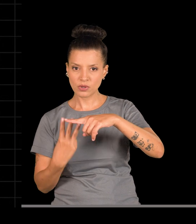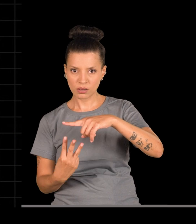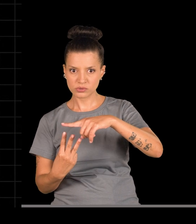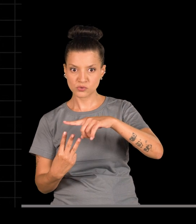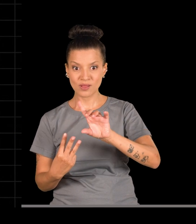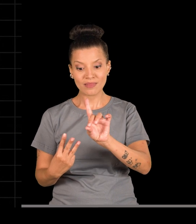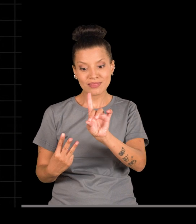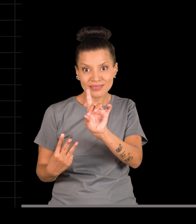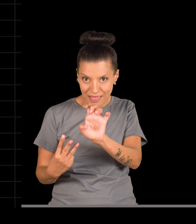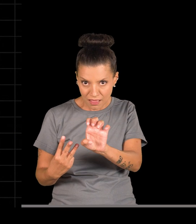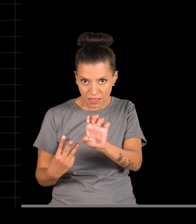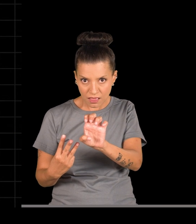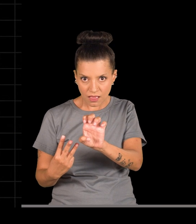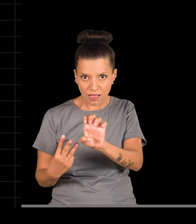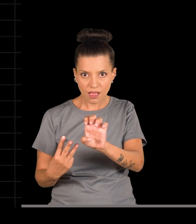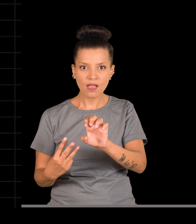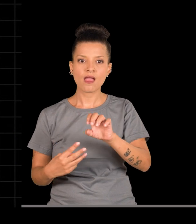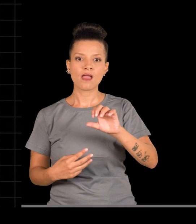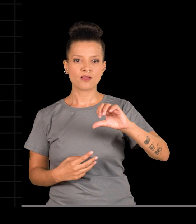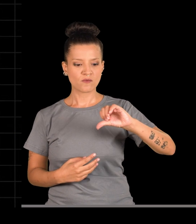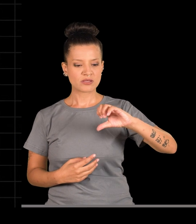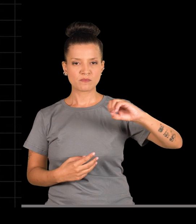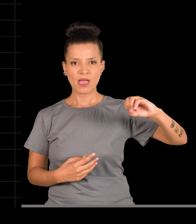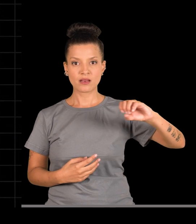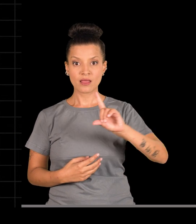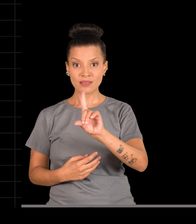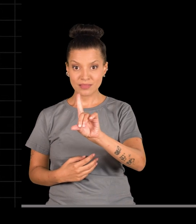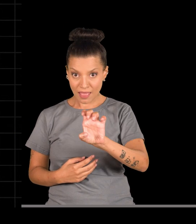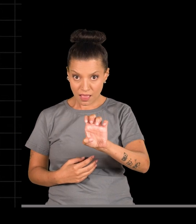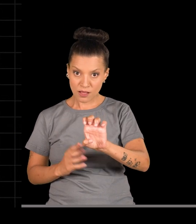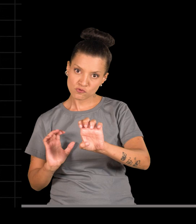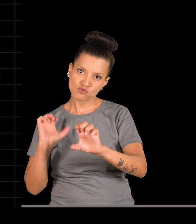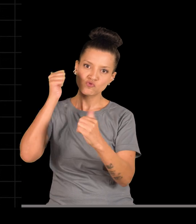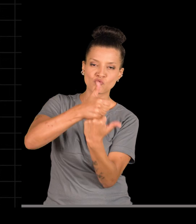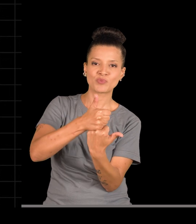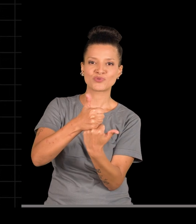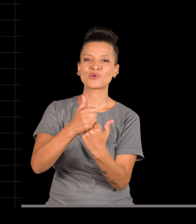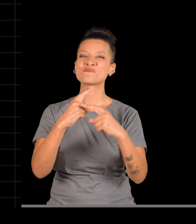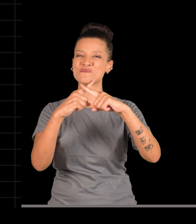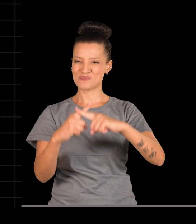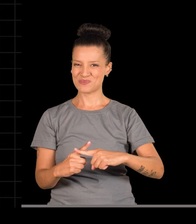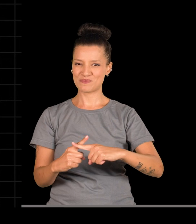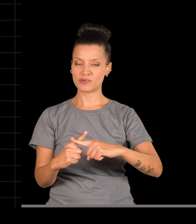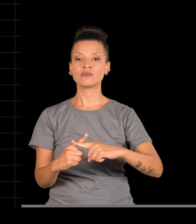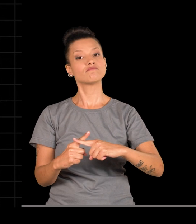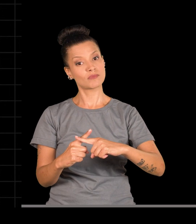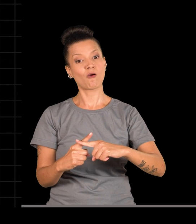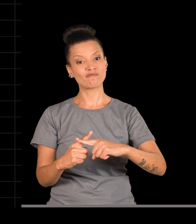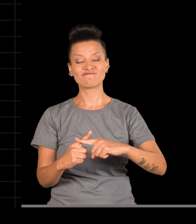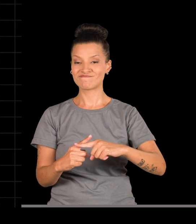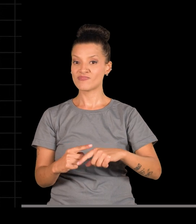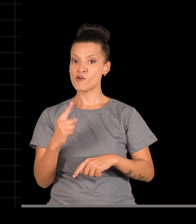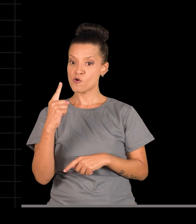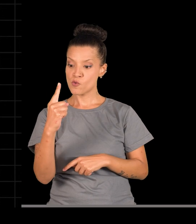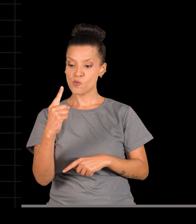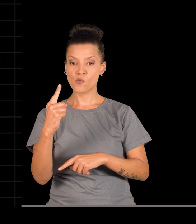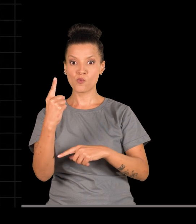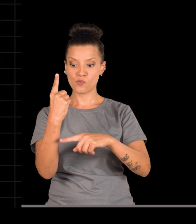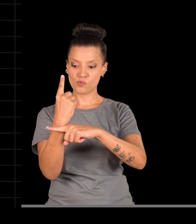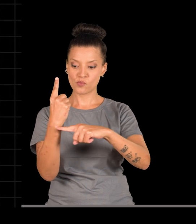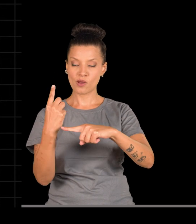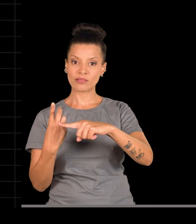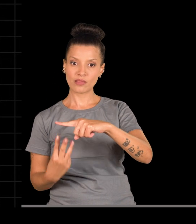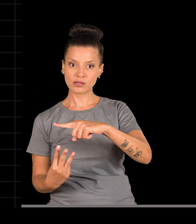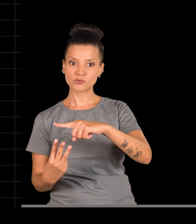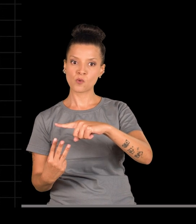na matemática, essa preposição aqui, você vai poder trocar isso por uma multiplicação. Então você vai ter 1 terço